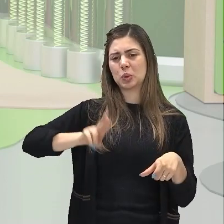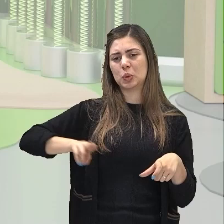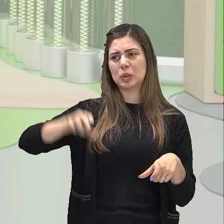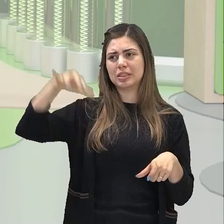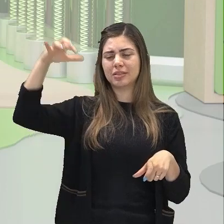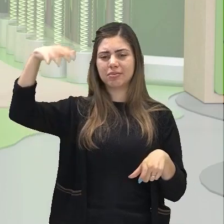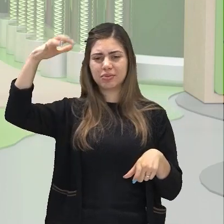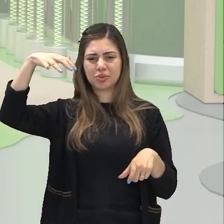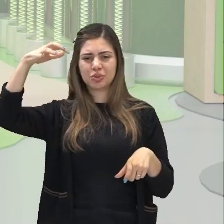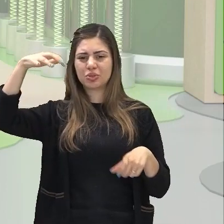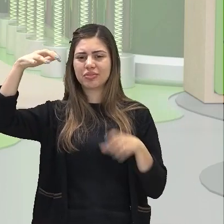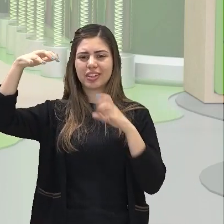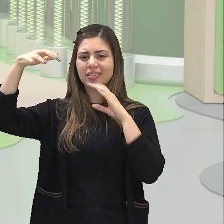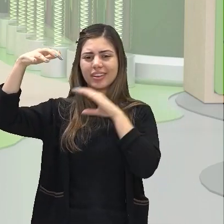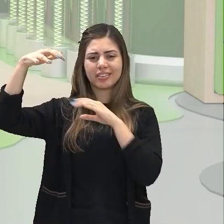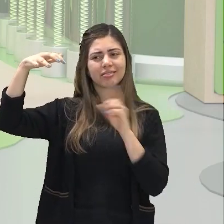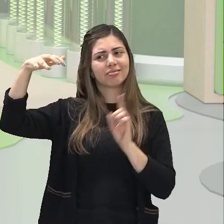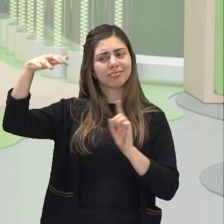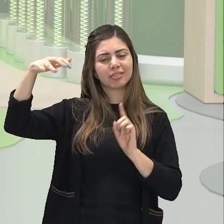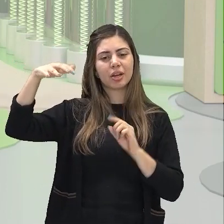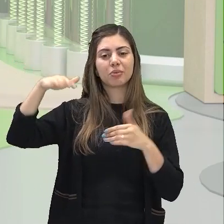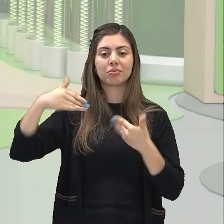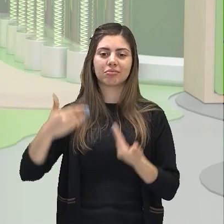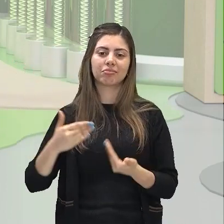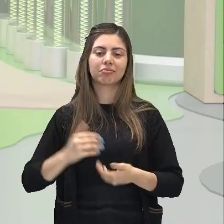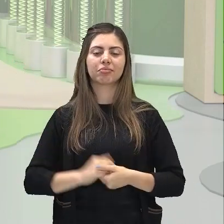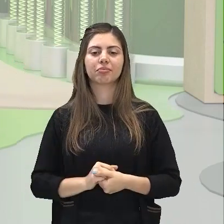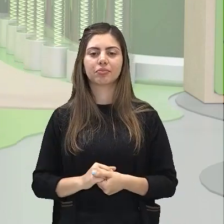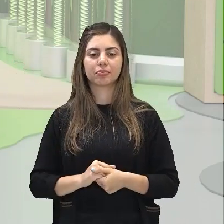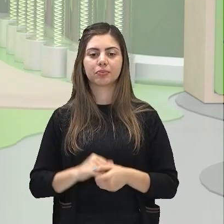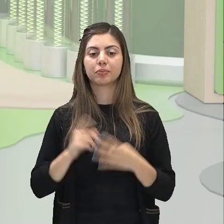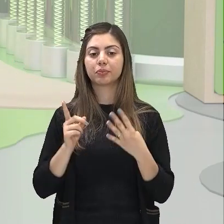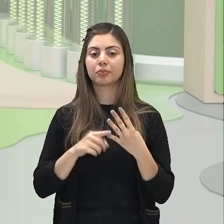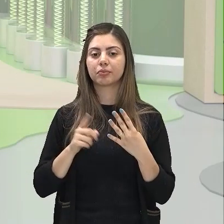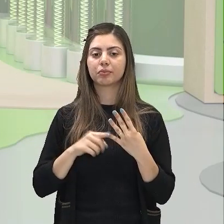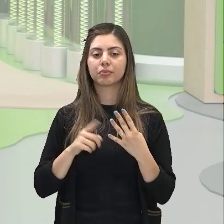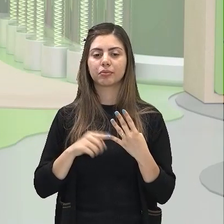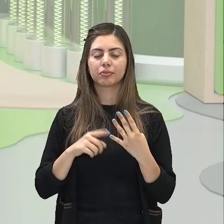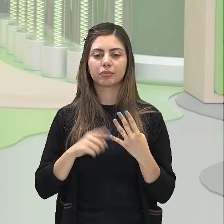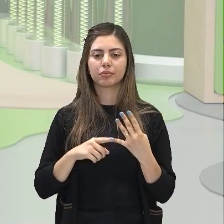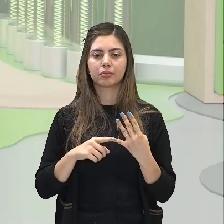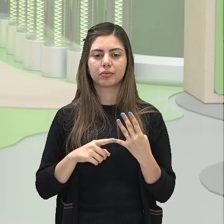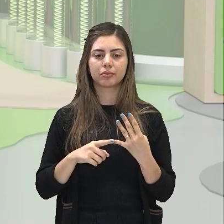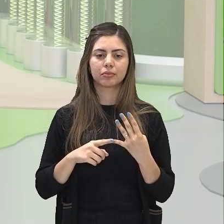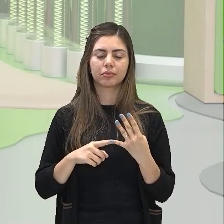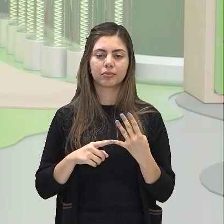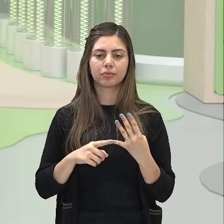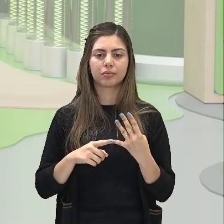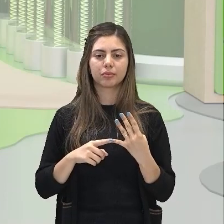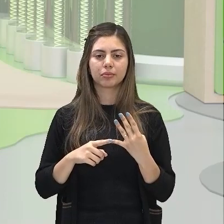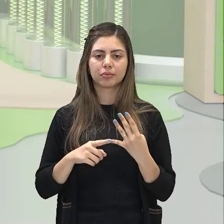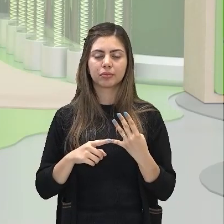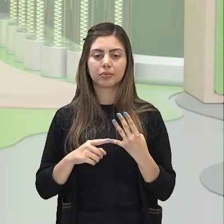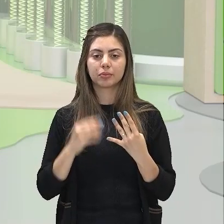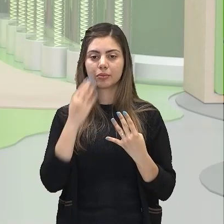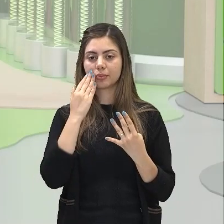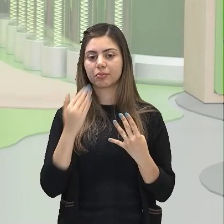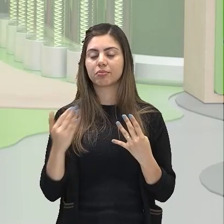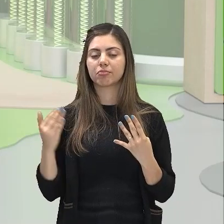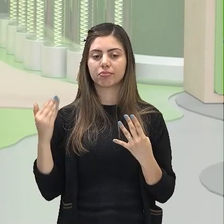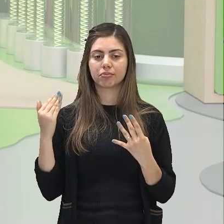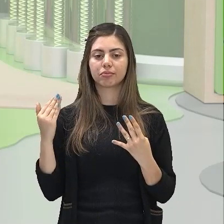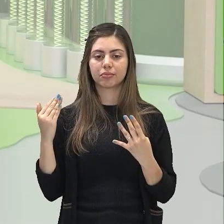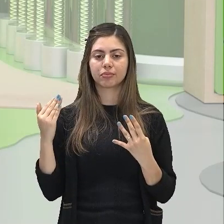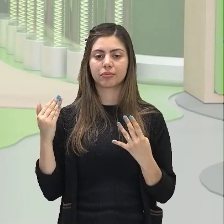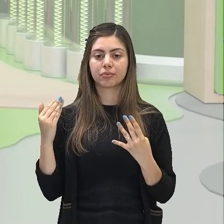caso já é muito quente, né? Então a gente quer mesmo tomar um banho mais frio. 4, vamos ver aí o quarto ponto da nossa dica de economizar